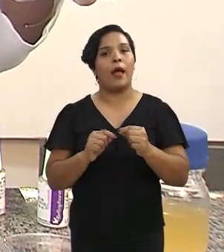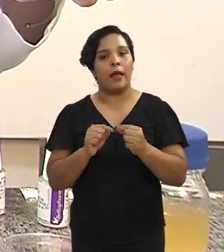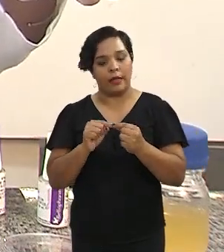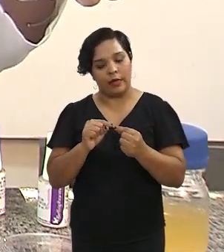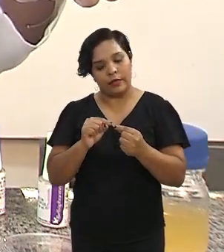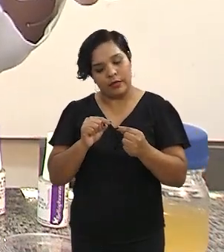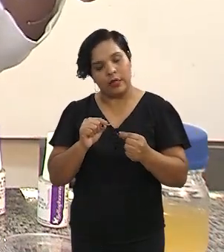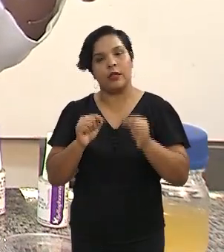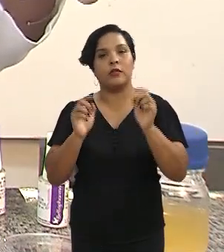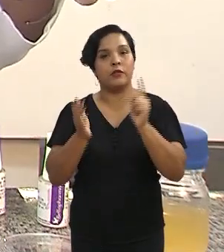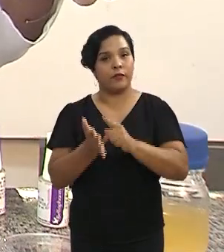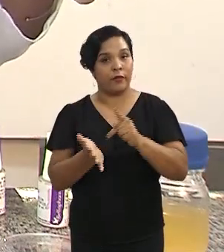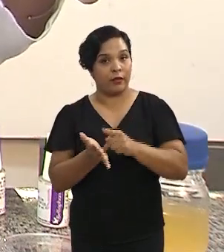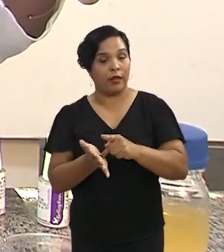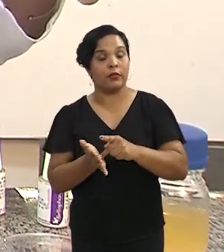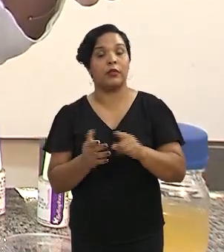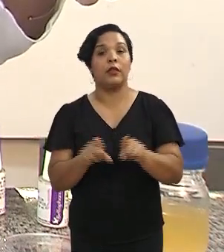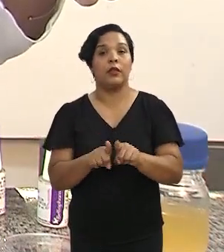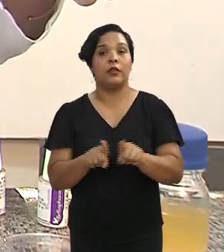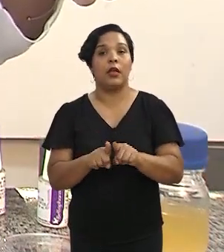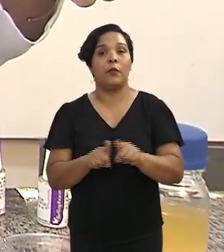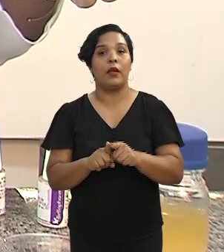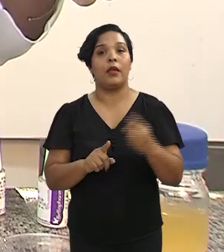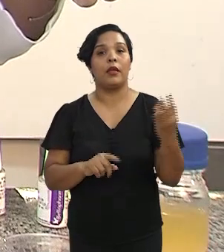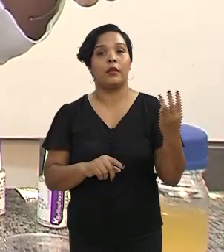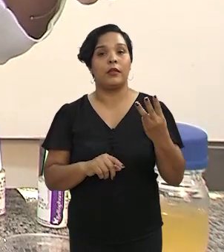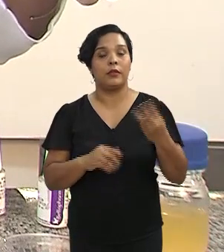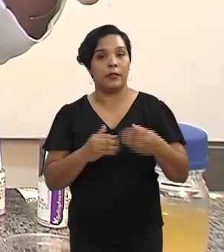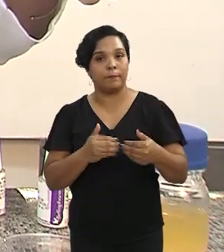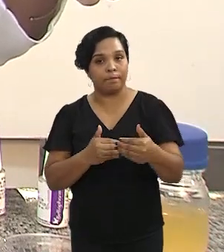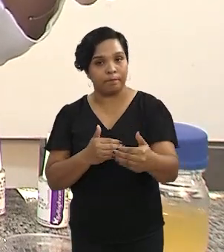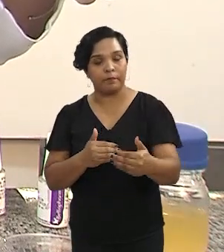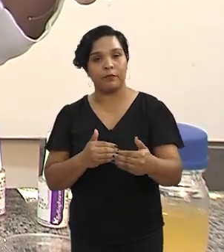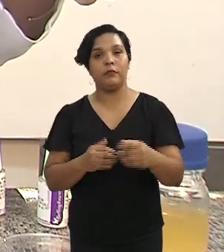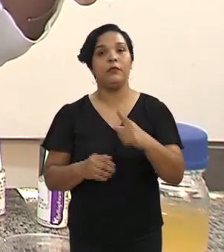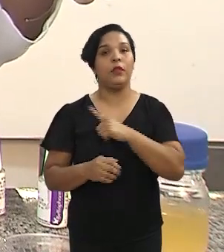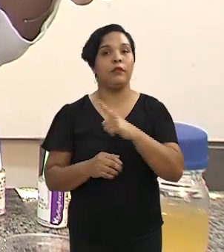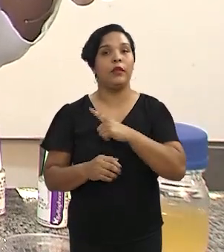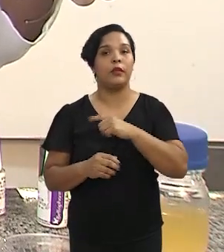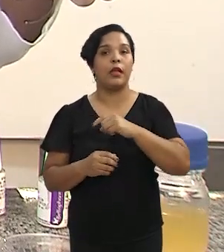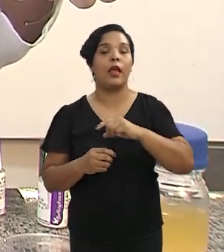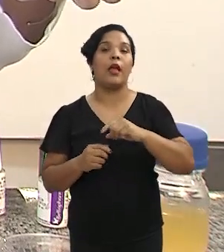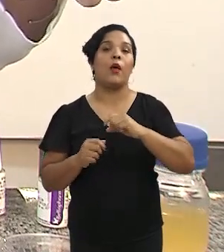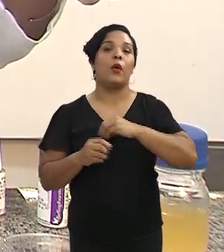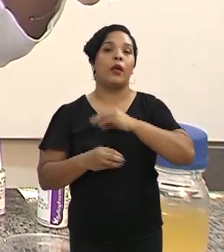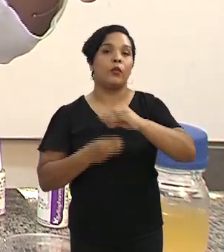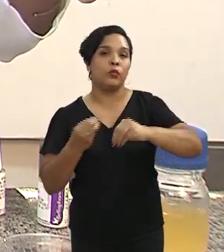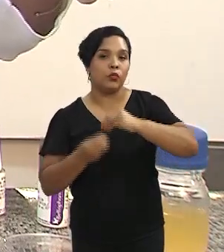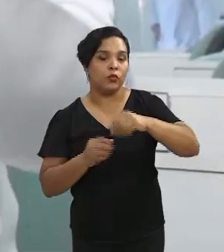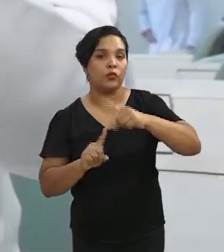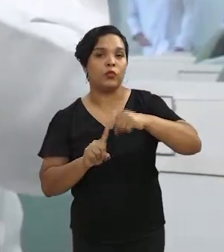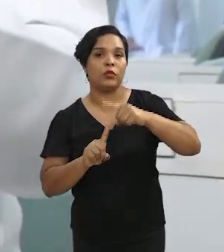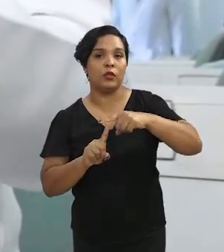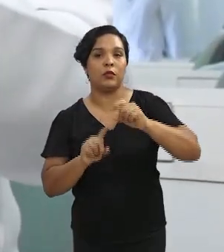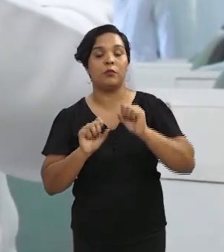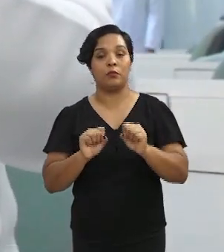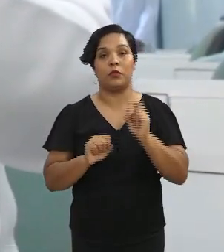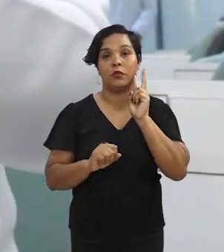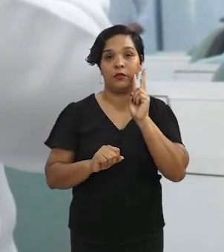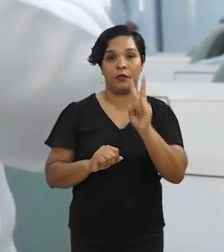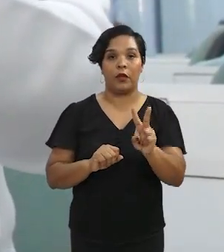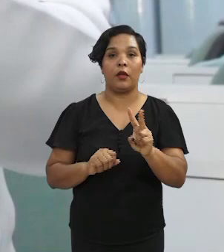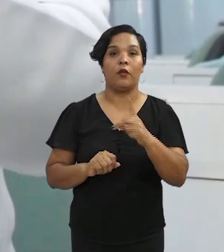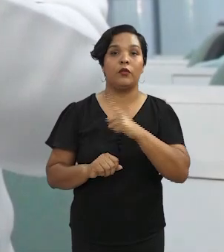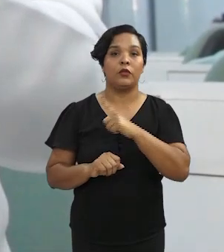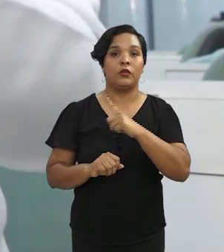crescer de fato, ver esse crescimento. E a partir da terceira linha em diante, nós já vamos ter as substâncias, que é o veículo, né? A gente pode ver